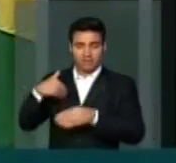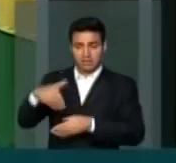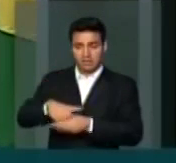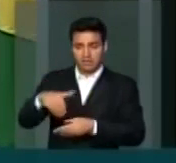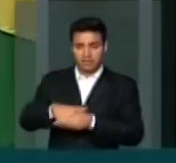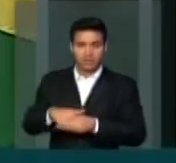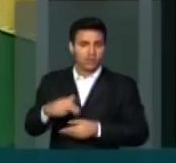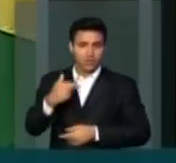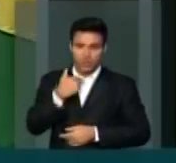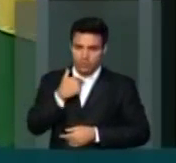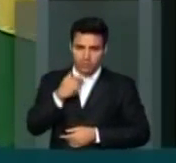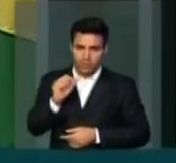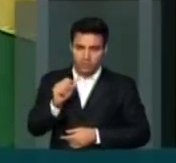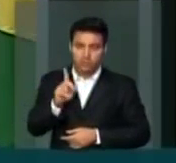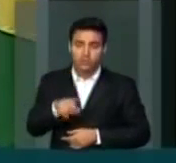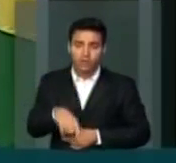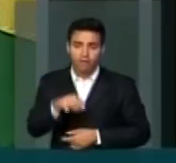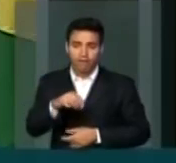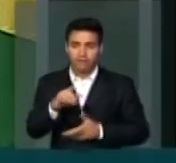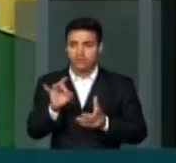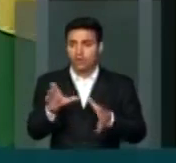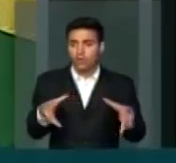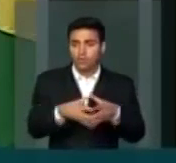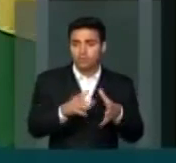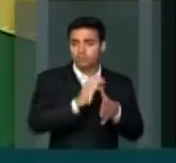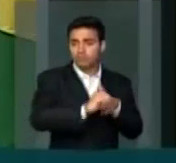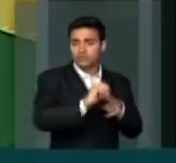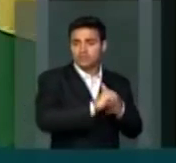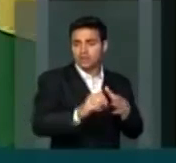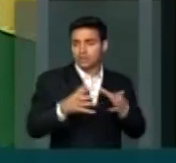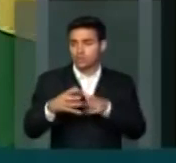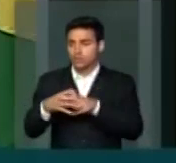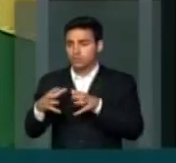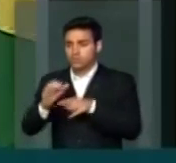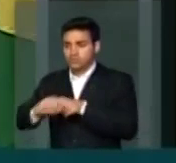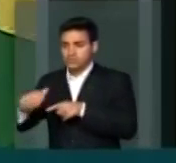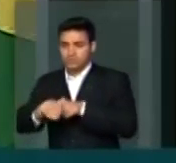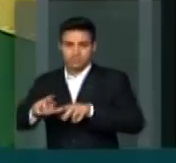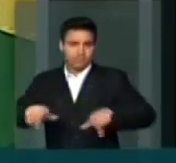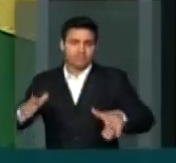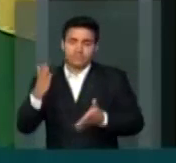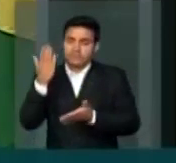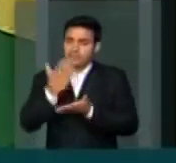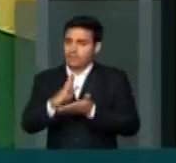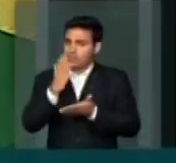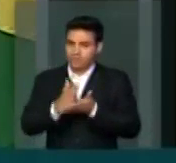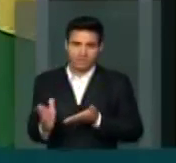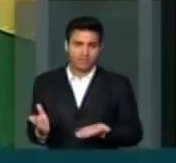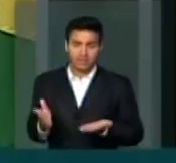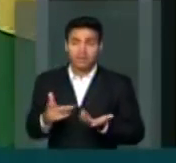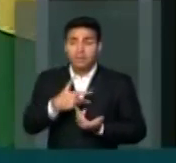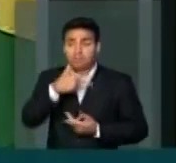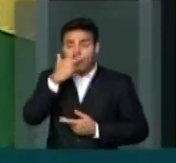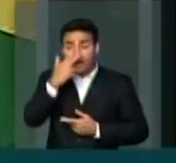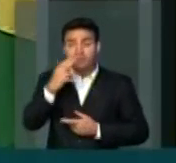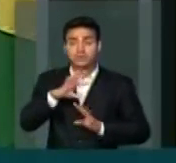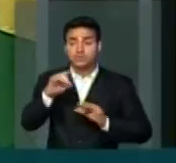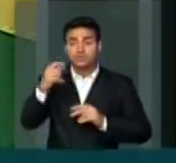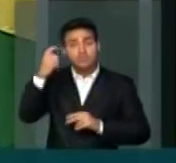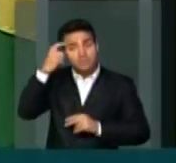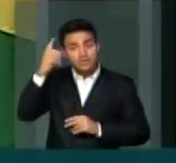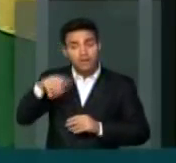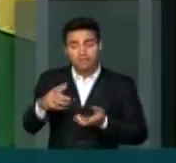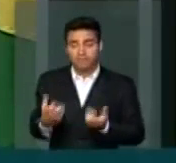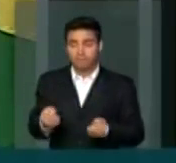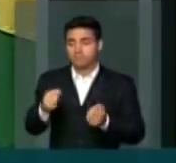ou classista, daí derivando para a irresponsável teoria do divisionismo como decorrência